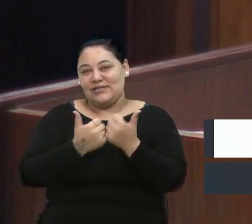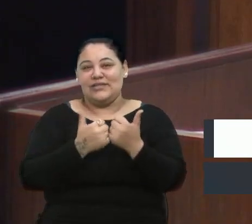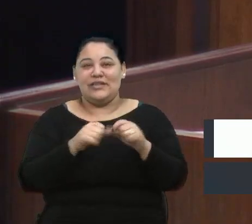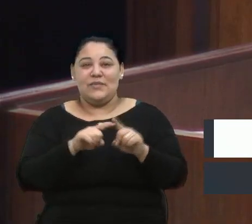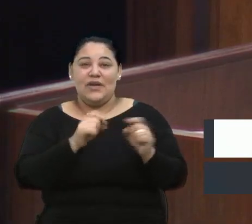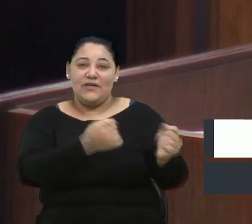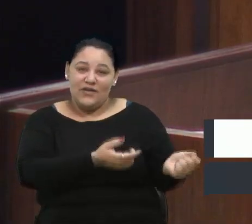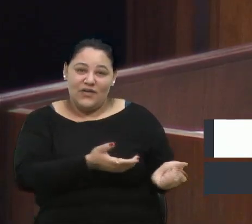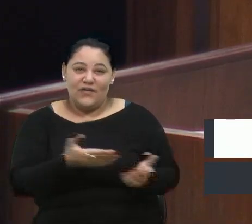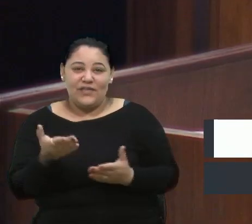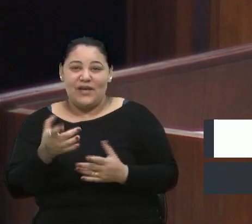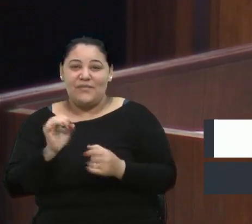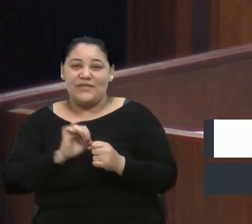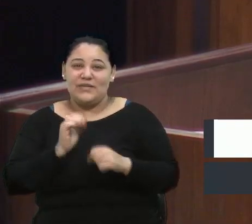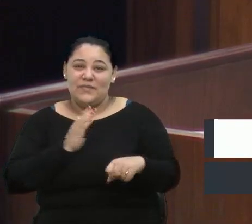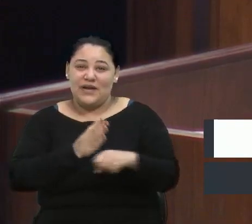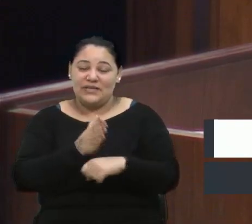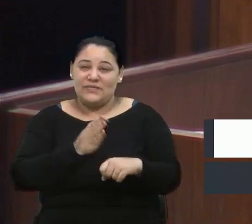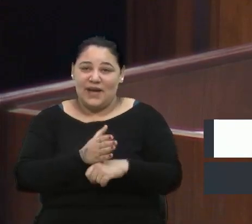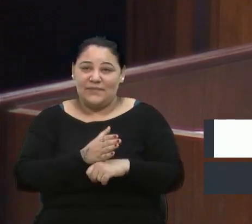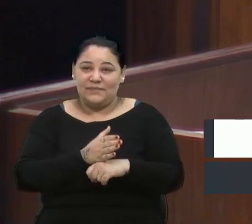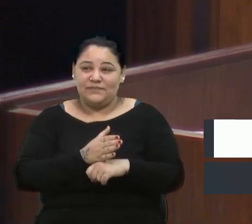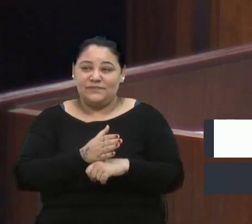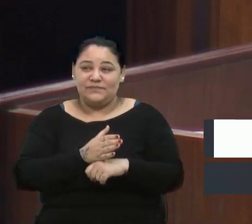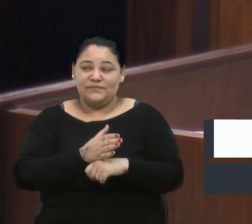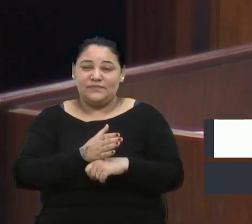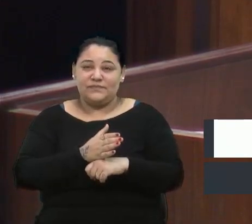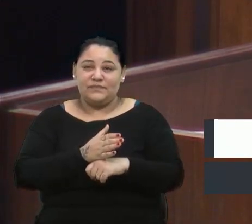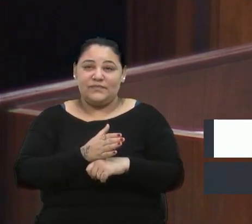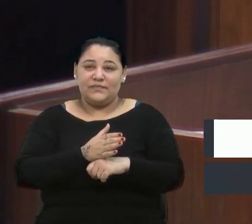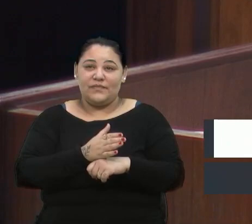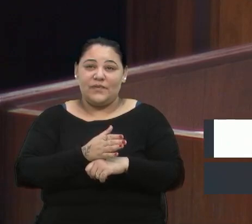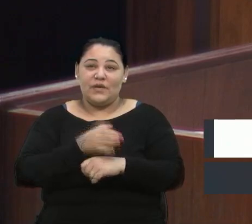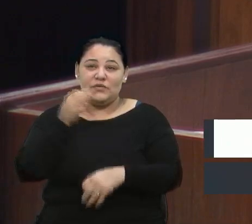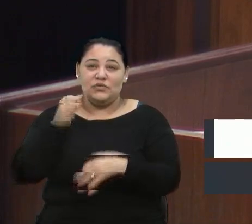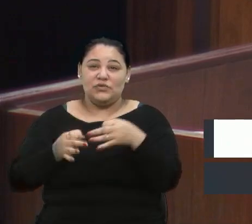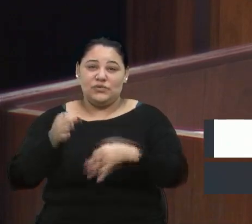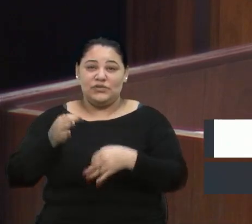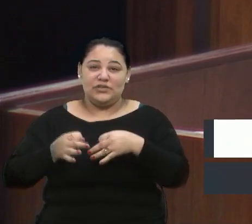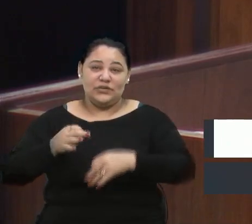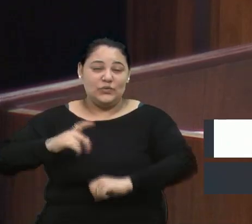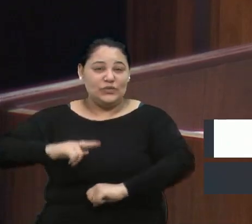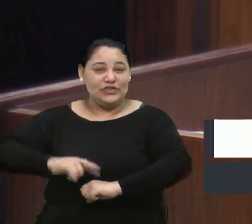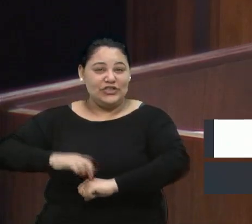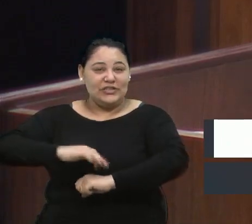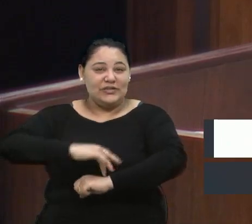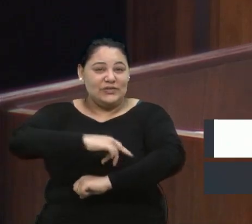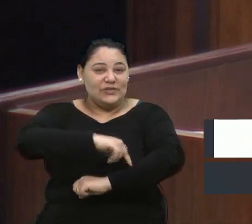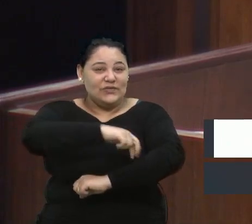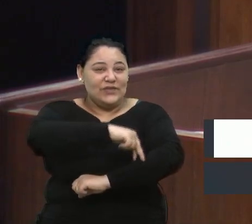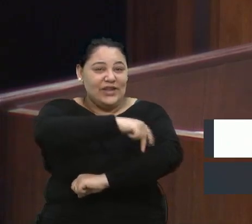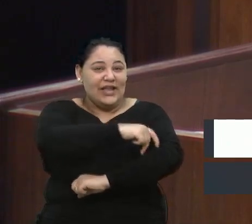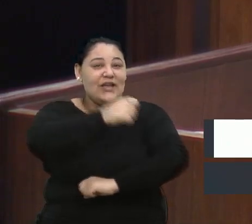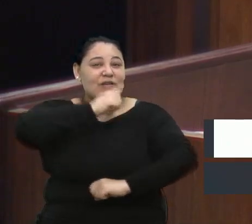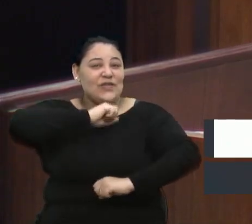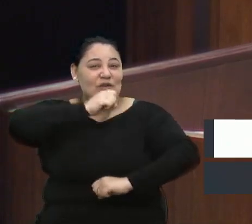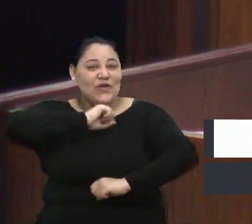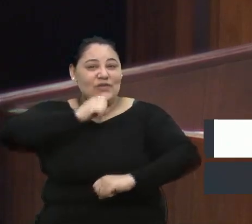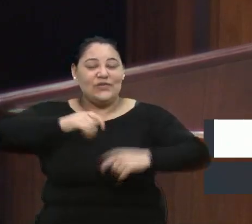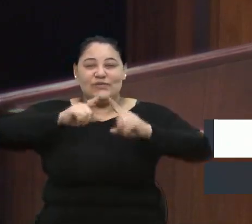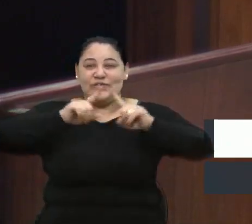convidados para fazer parte do júri do desfile dos idosos e funcionários, algo nobre,